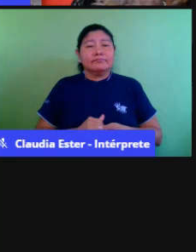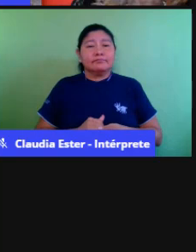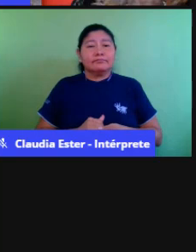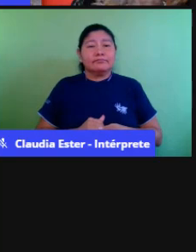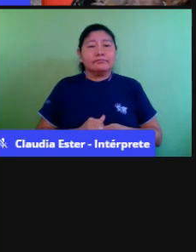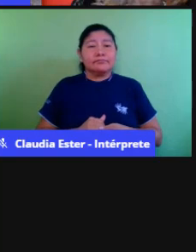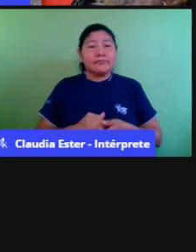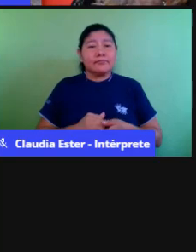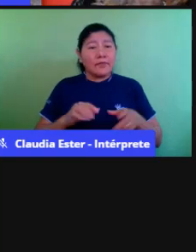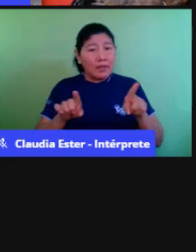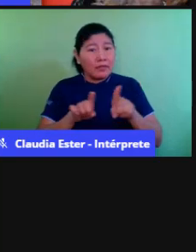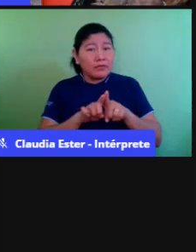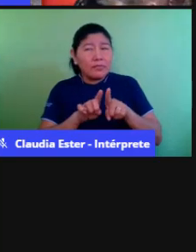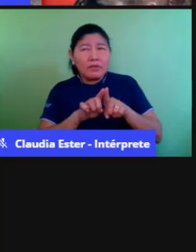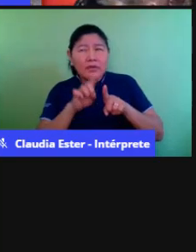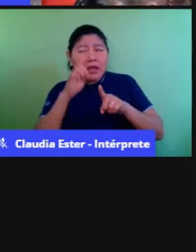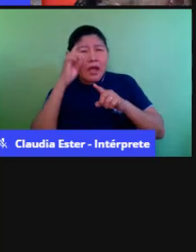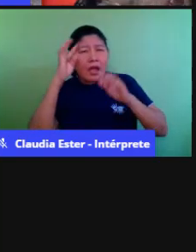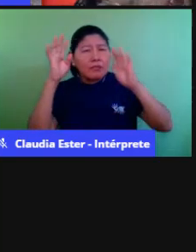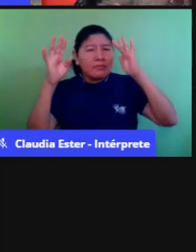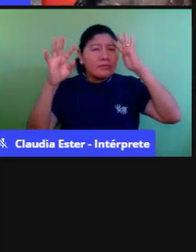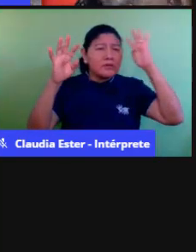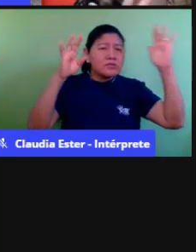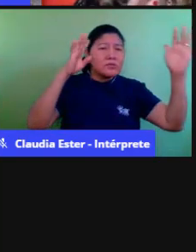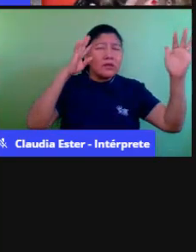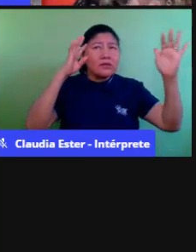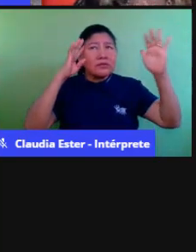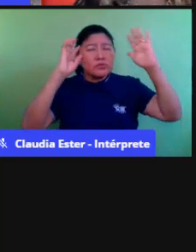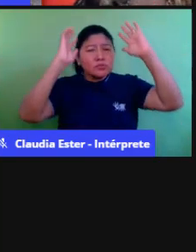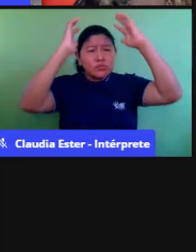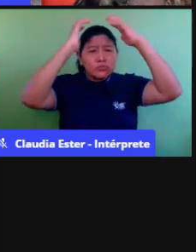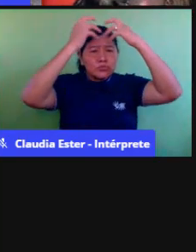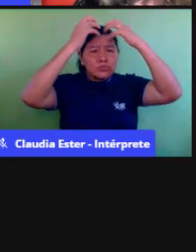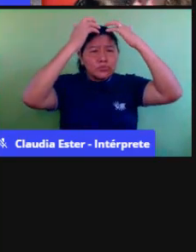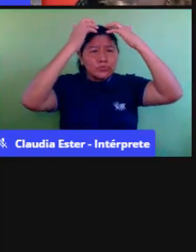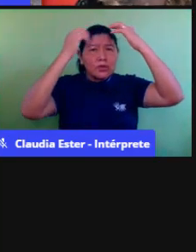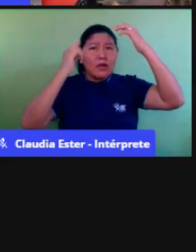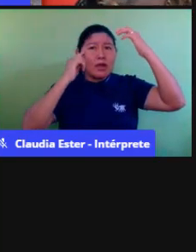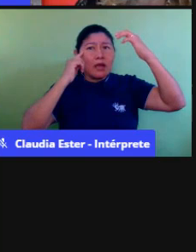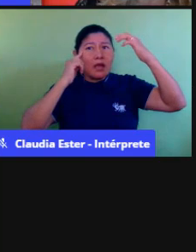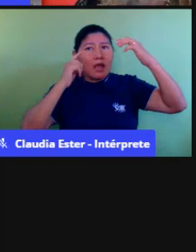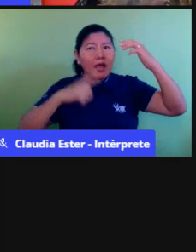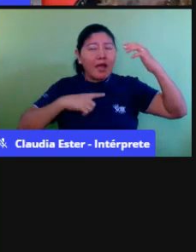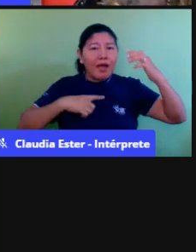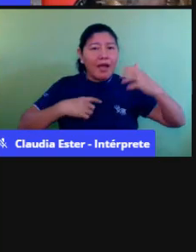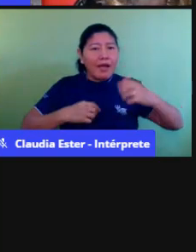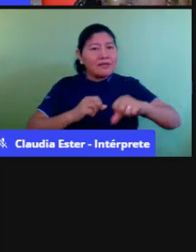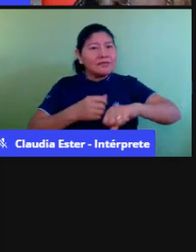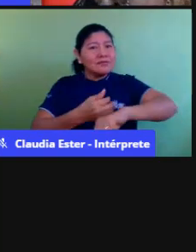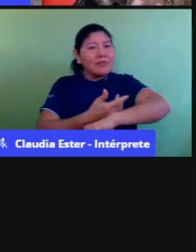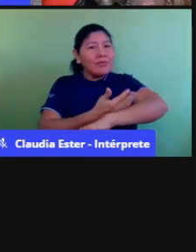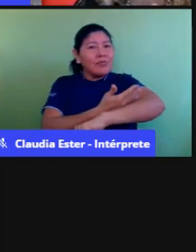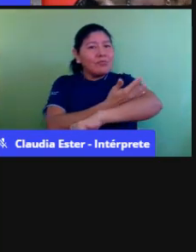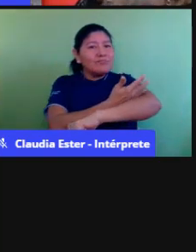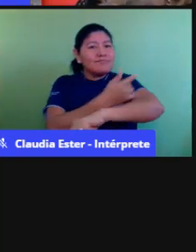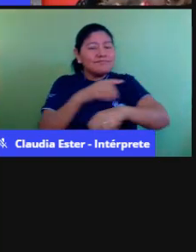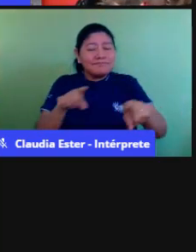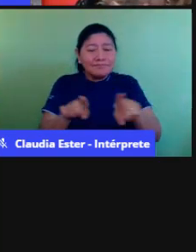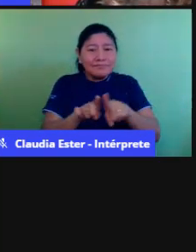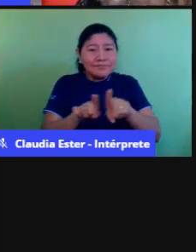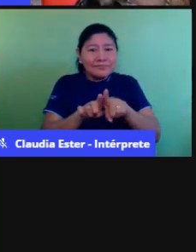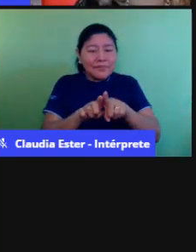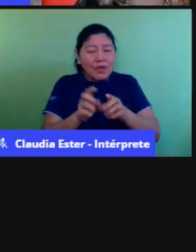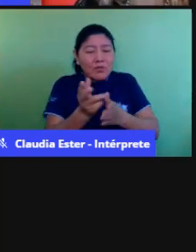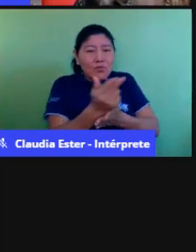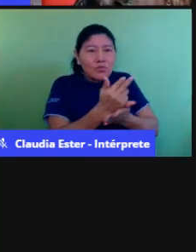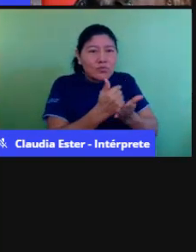A imaginação, a cognição, a criatividade e as emoções. O desenho é uma forma de